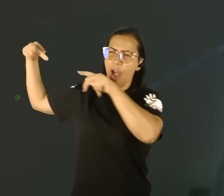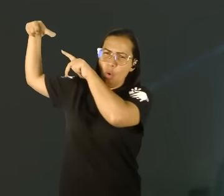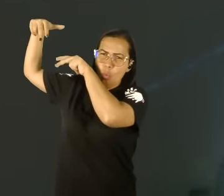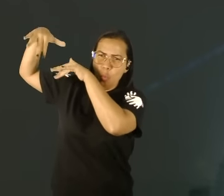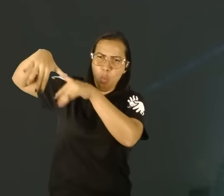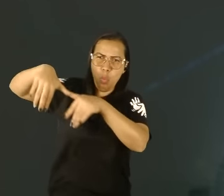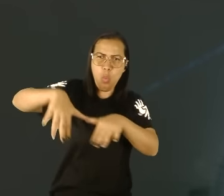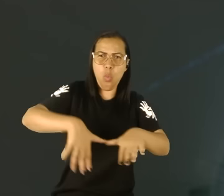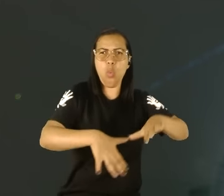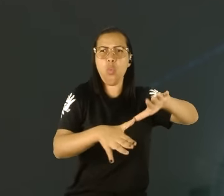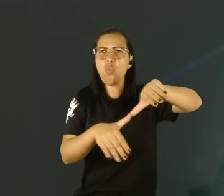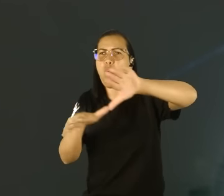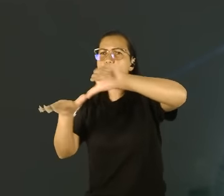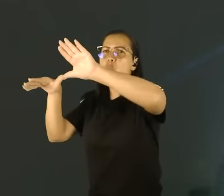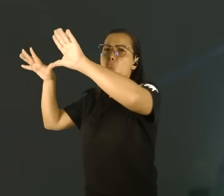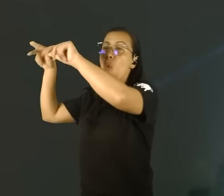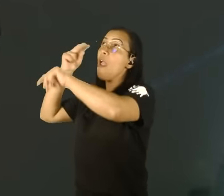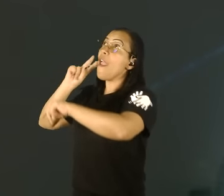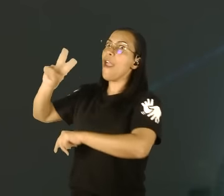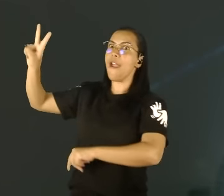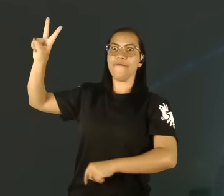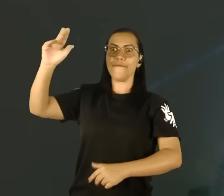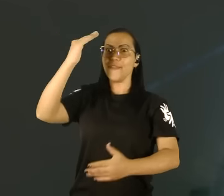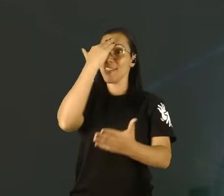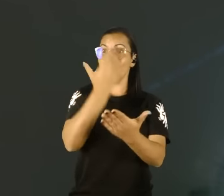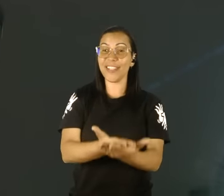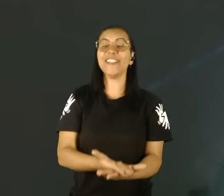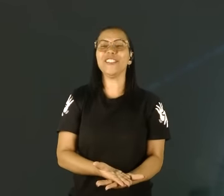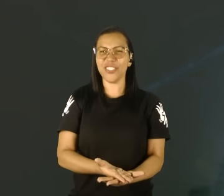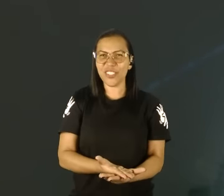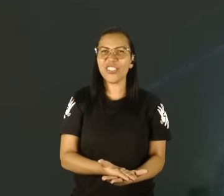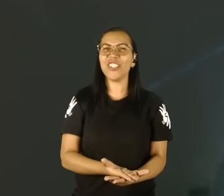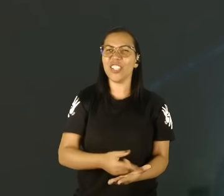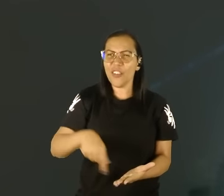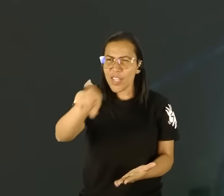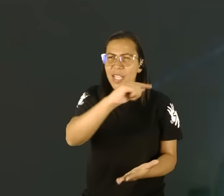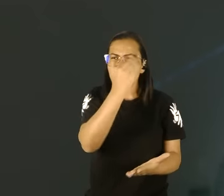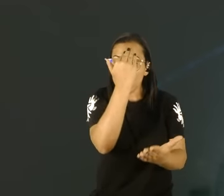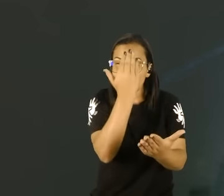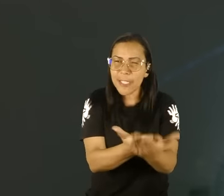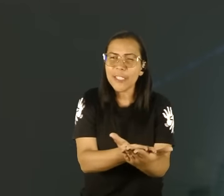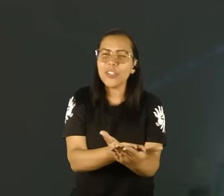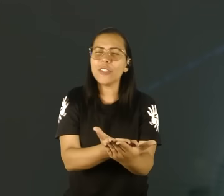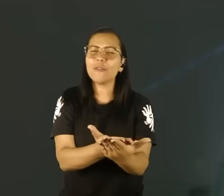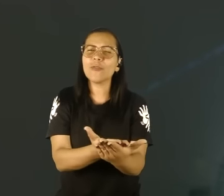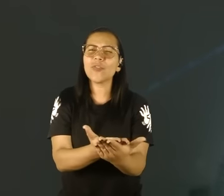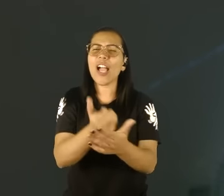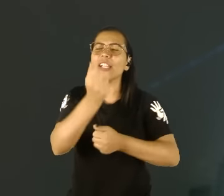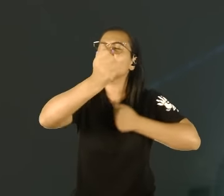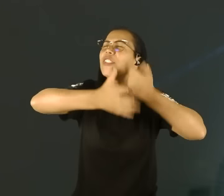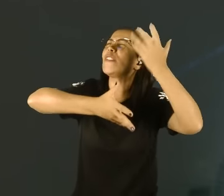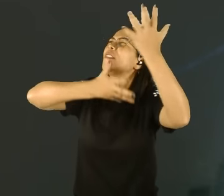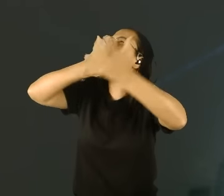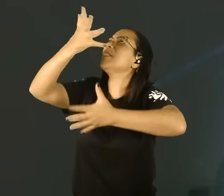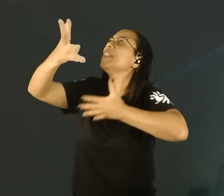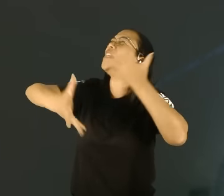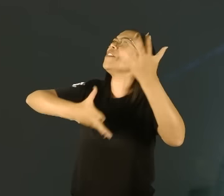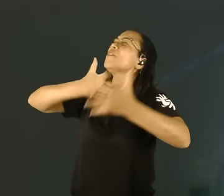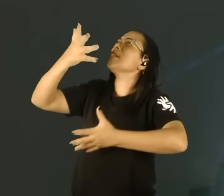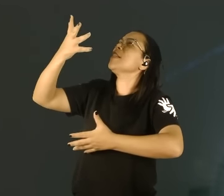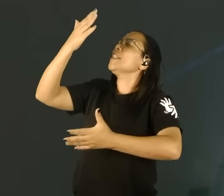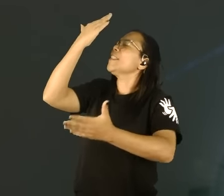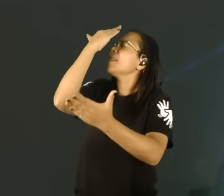acordar, durma para ver a glória de Deus. Feche os olhos e diga: Pai, eu não vou abrir os olhos até sentir que o Senhor está nesse lugar.